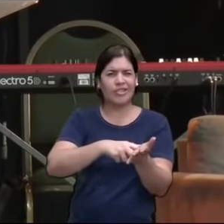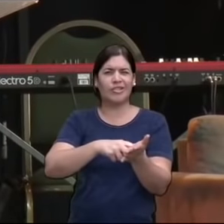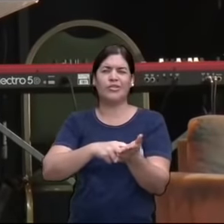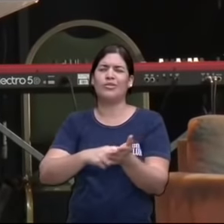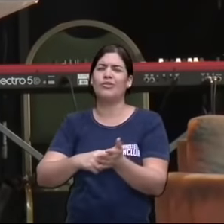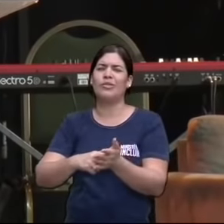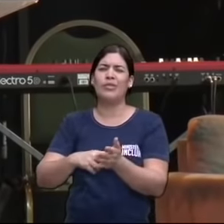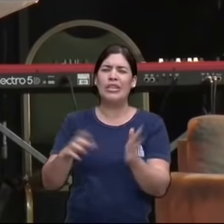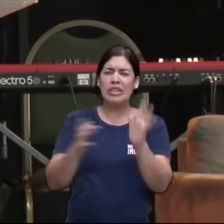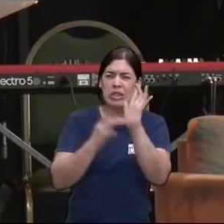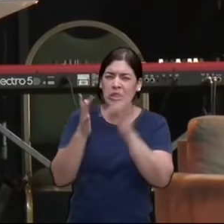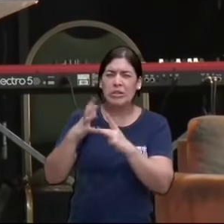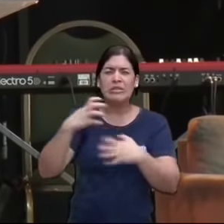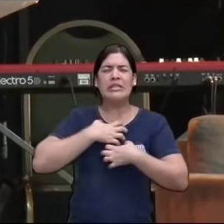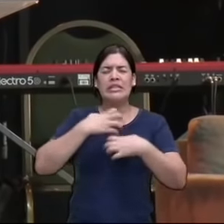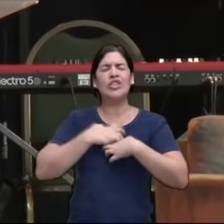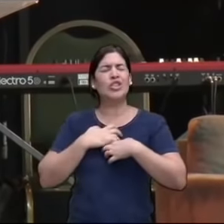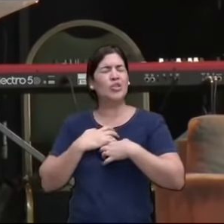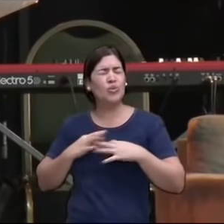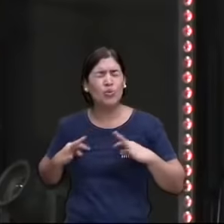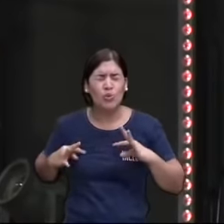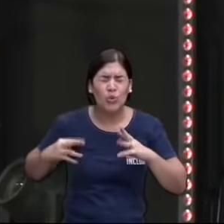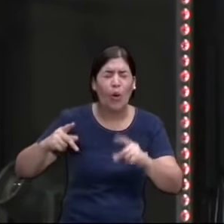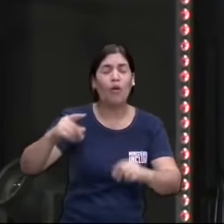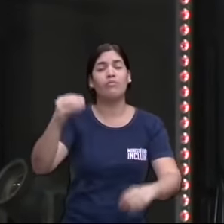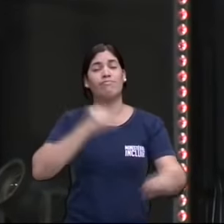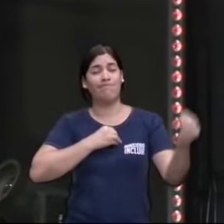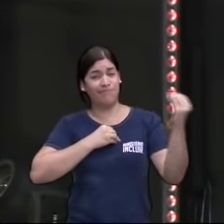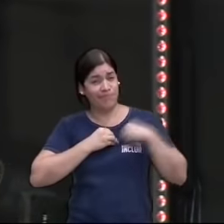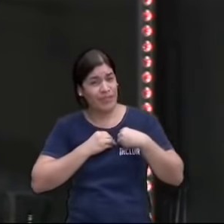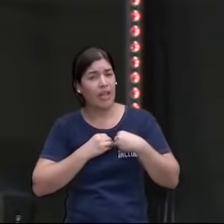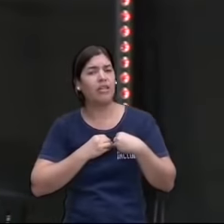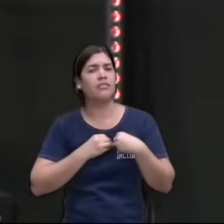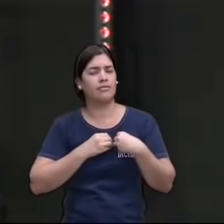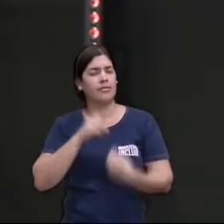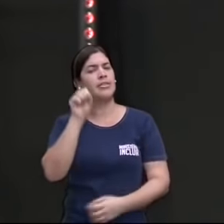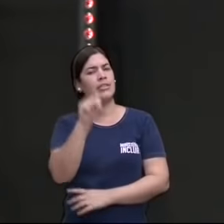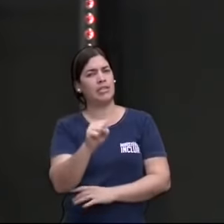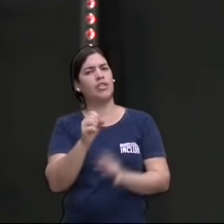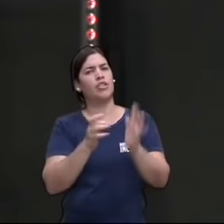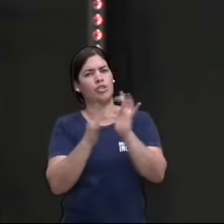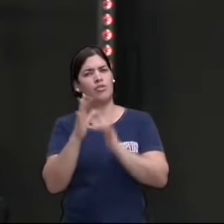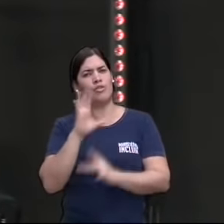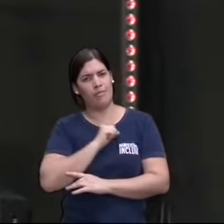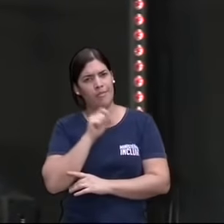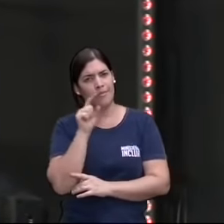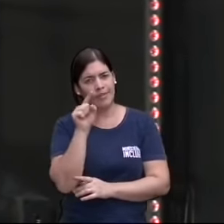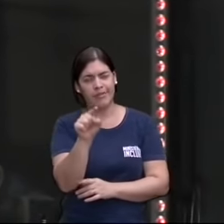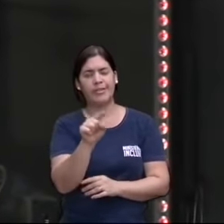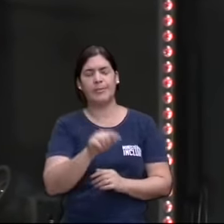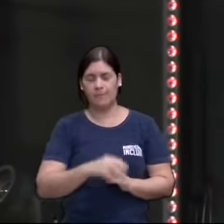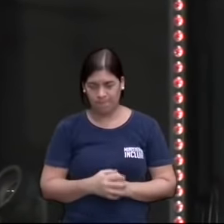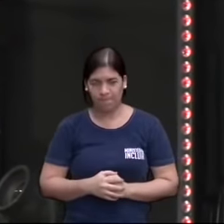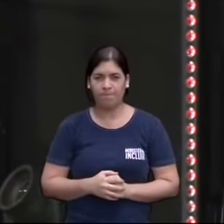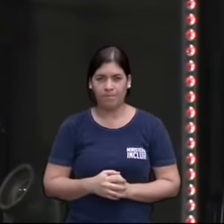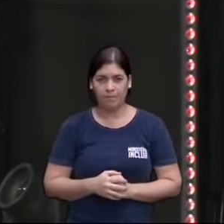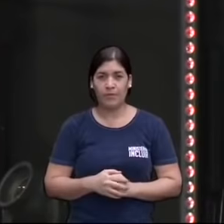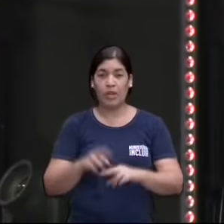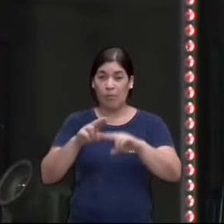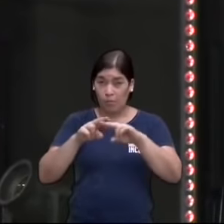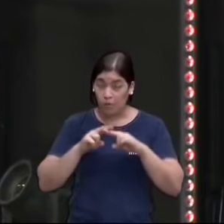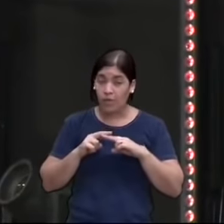todos nós. Sim, Jesus te amava, E ele foi para a